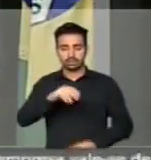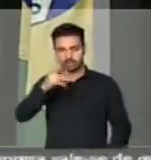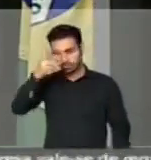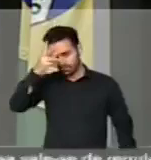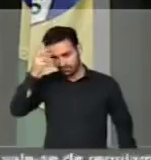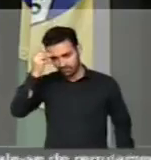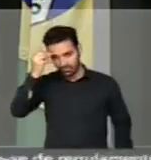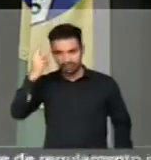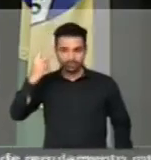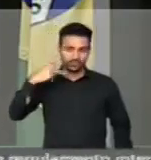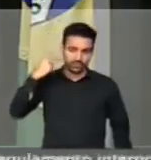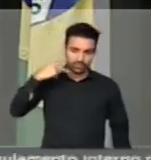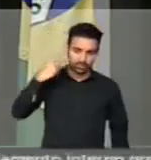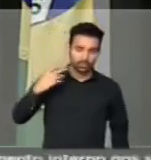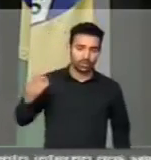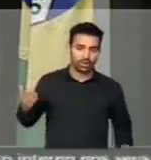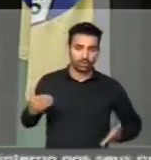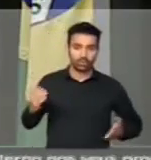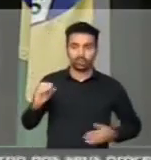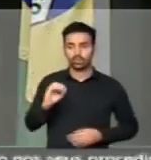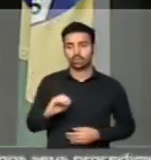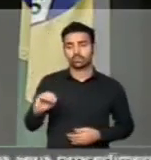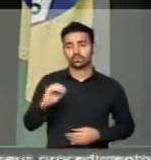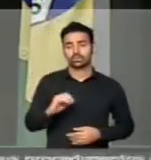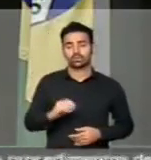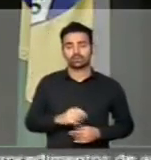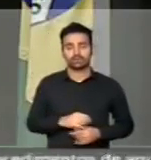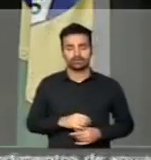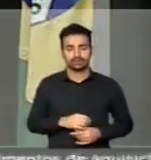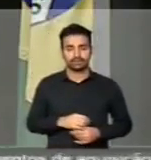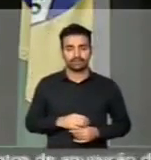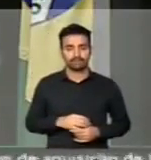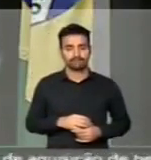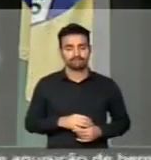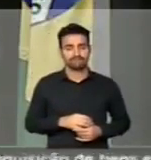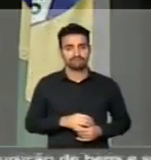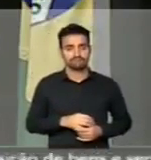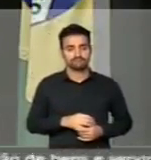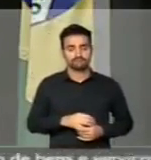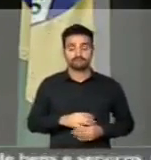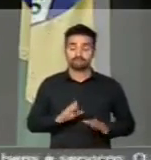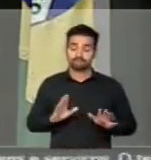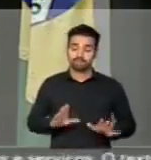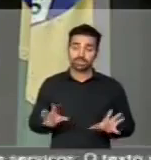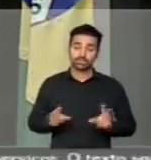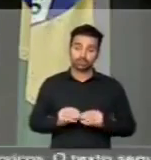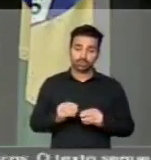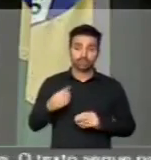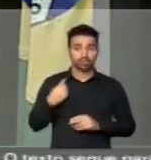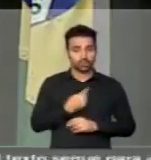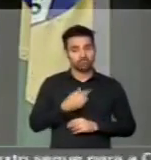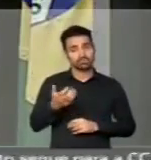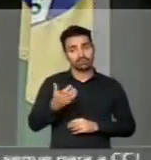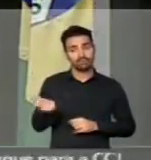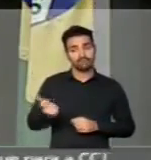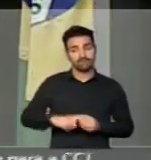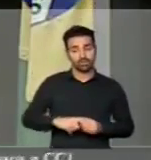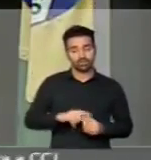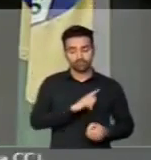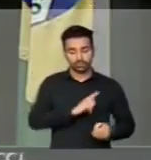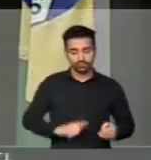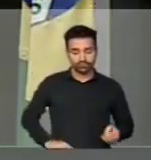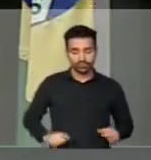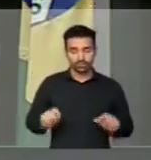prefeitos e vereadores agora em outubro próximo. Em suma, queremos voltar a ter um governo